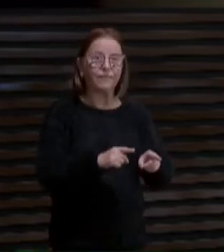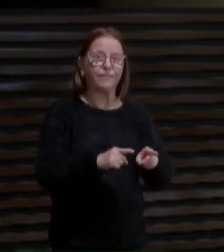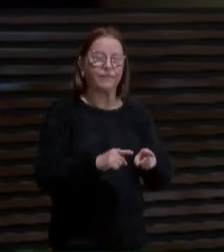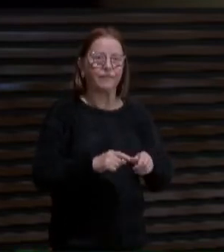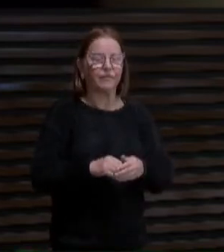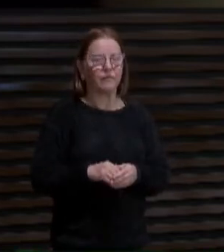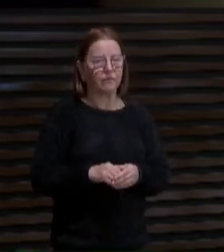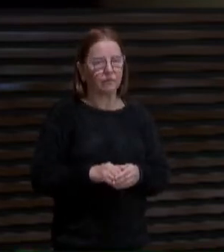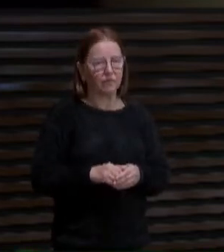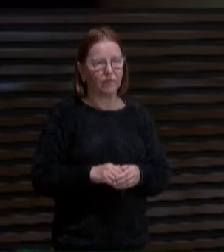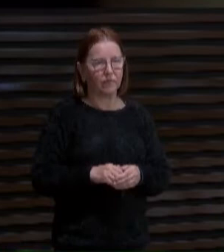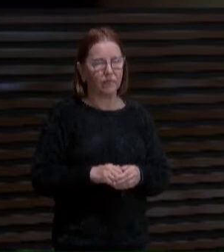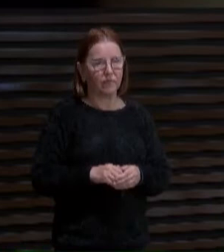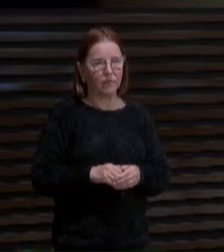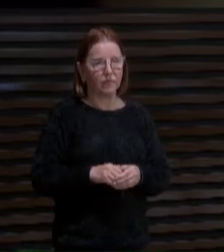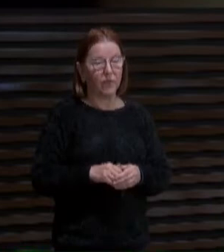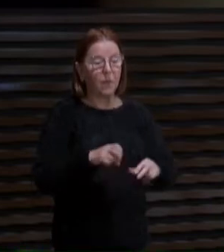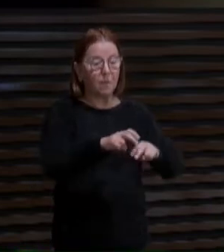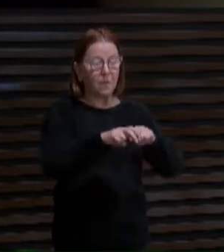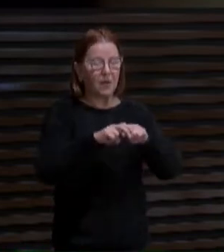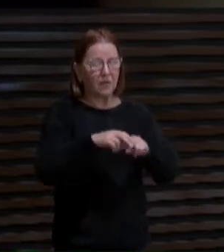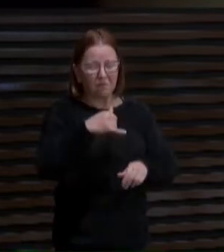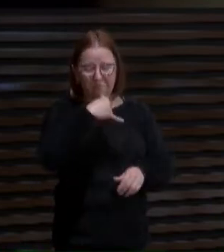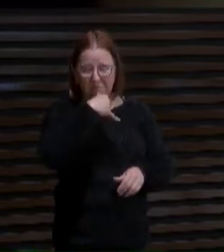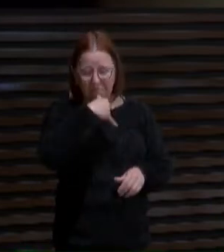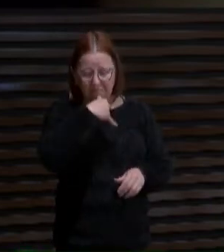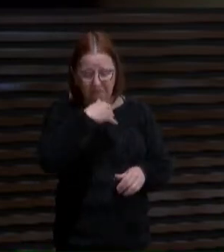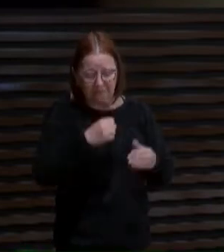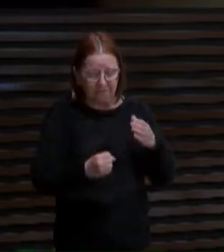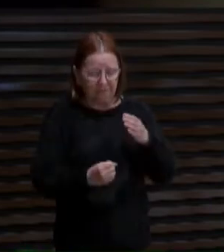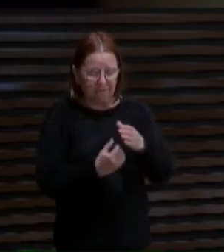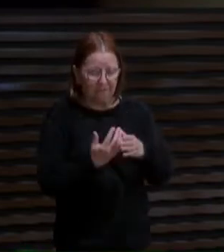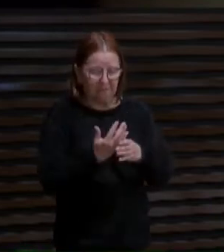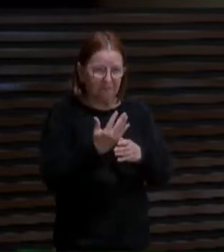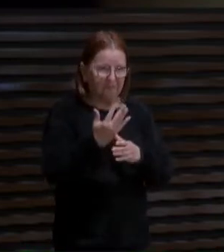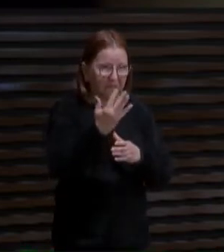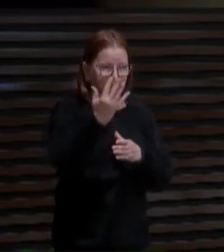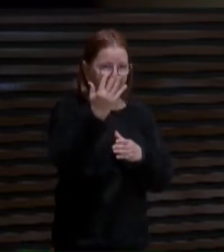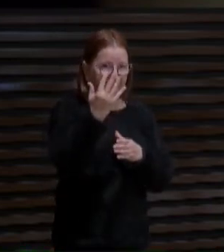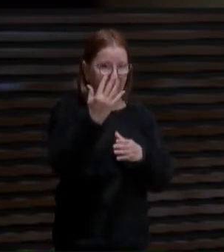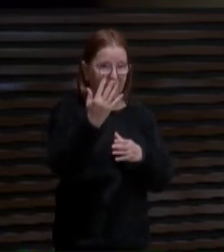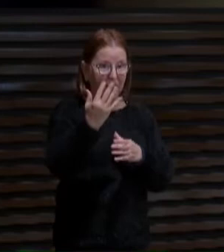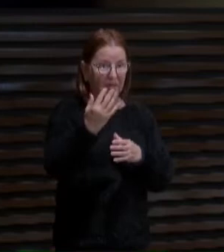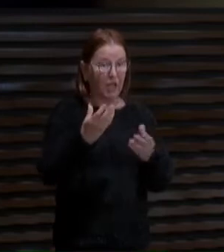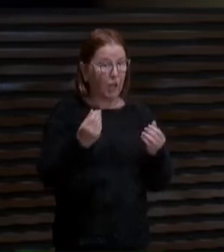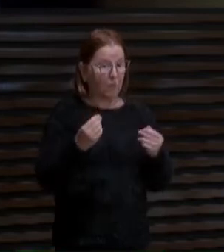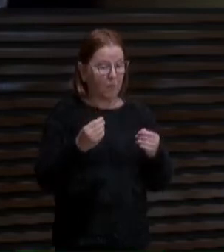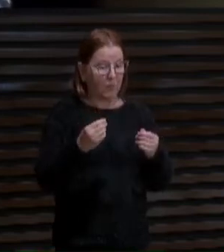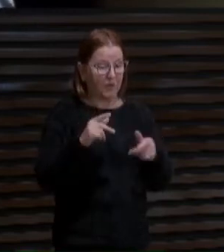vos perturbe uma raiz de amargura Brota vos perturbe por meio dela muitos sejam